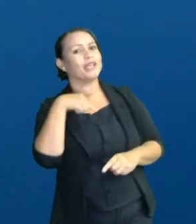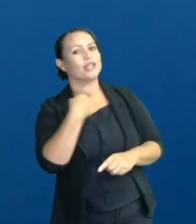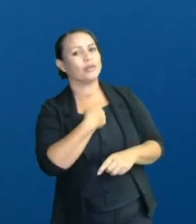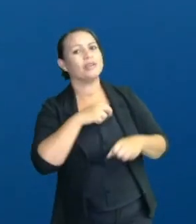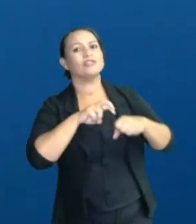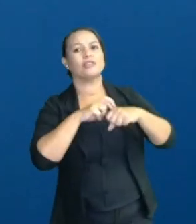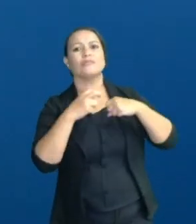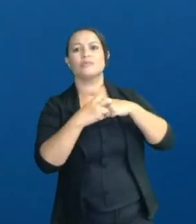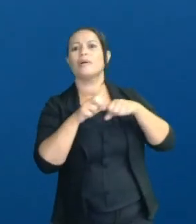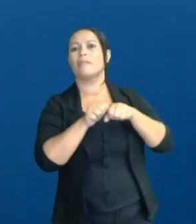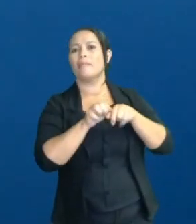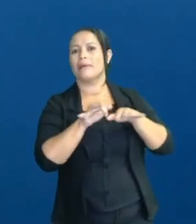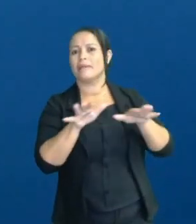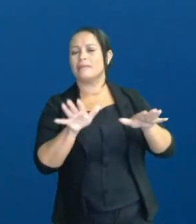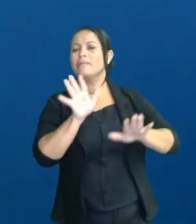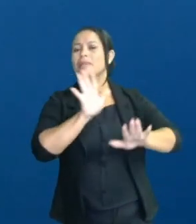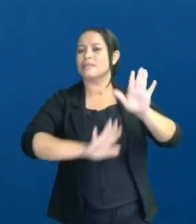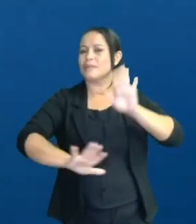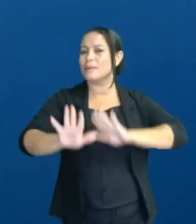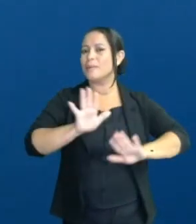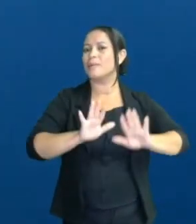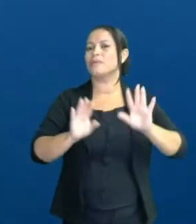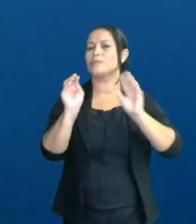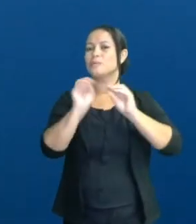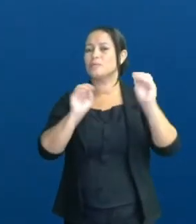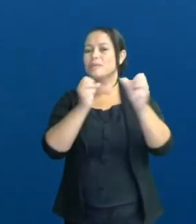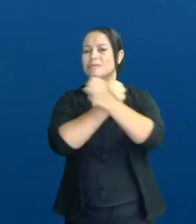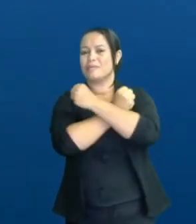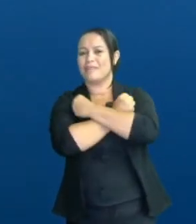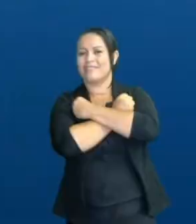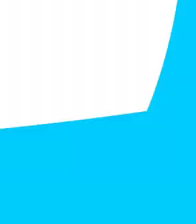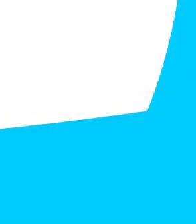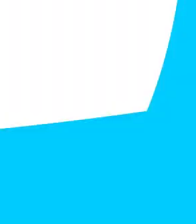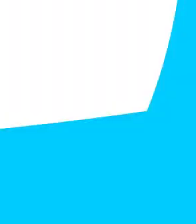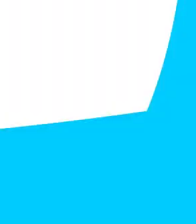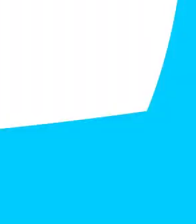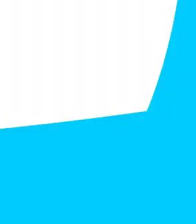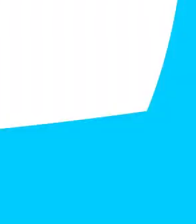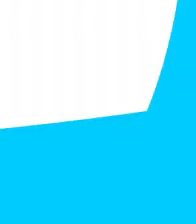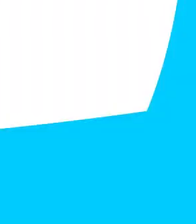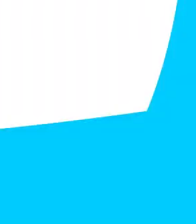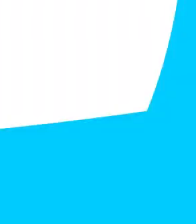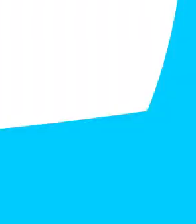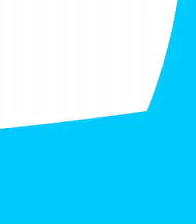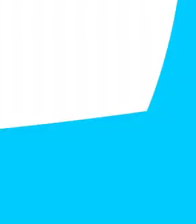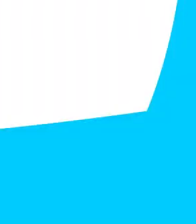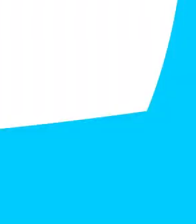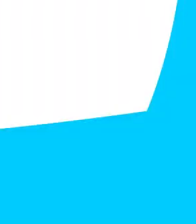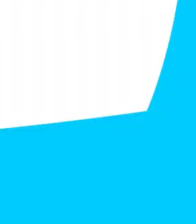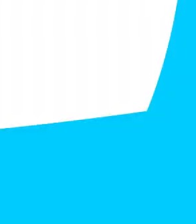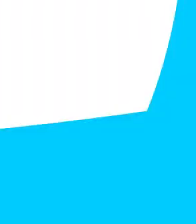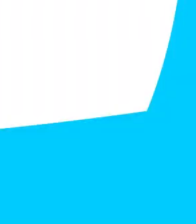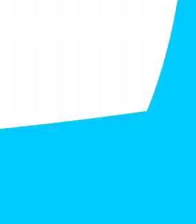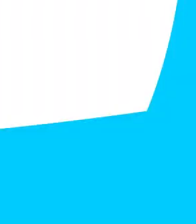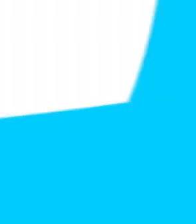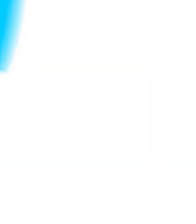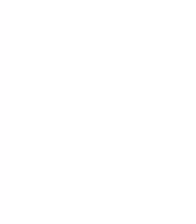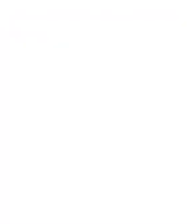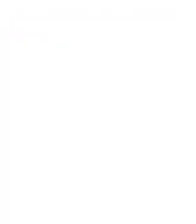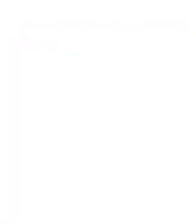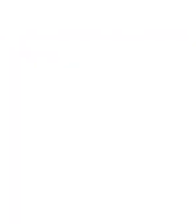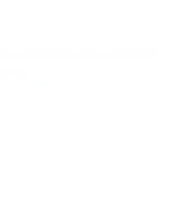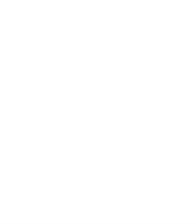numa pandemia. Se cuidem. Um beijo e um abraço.